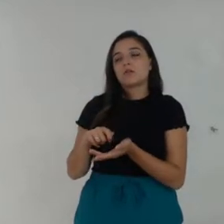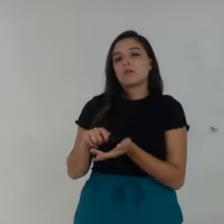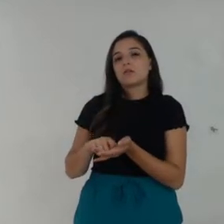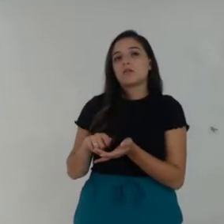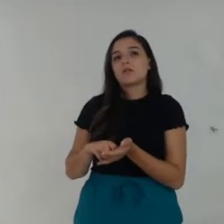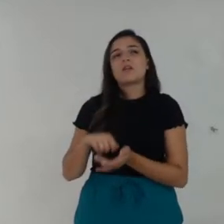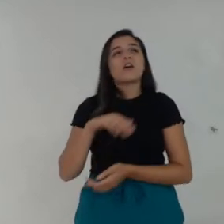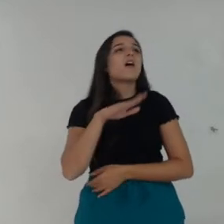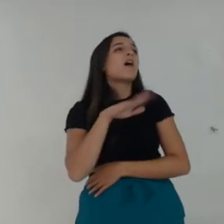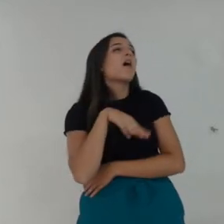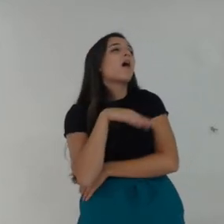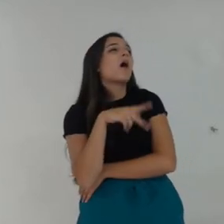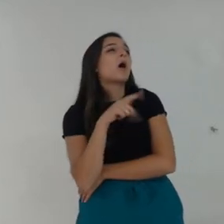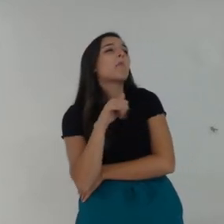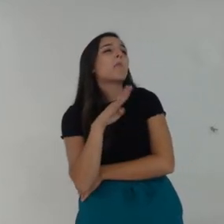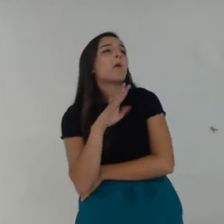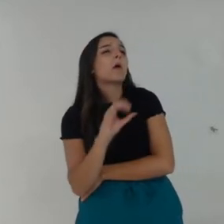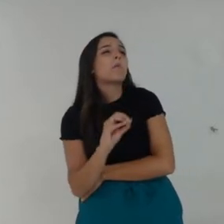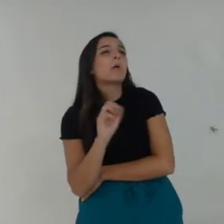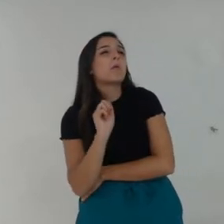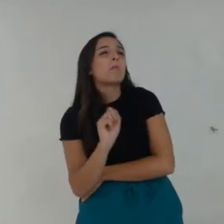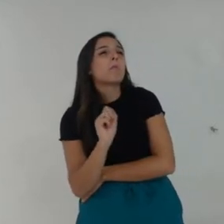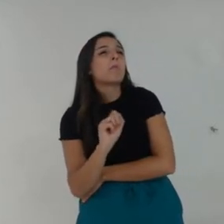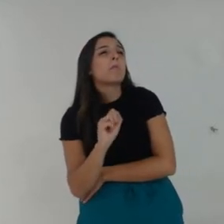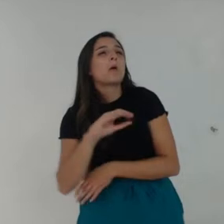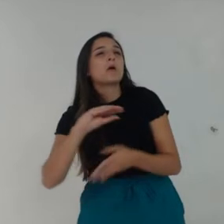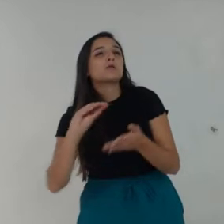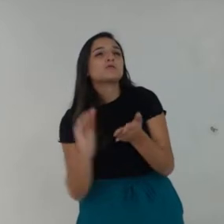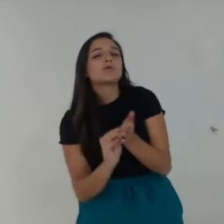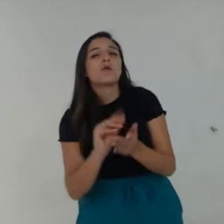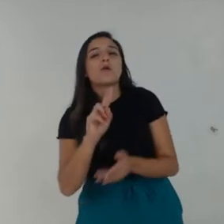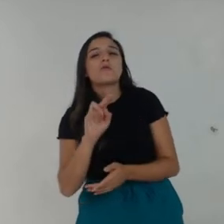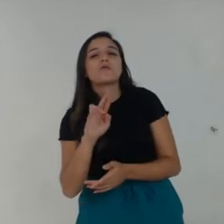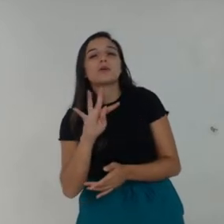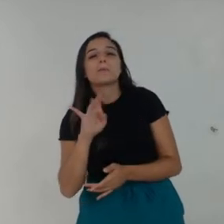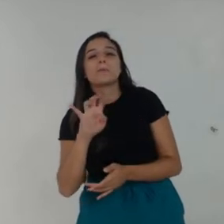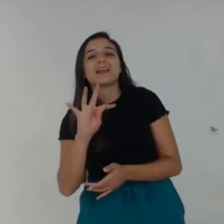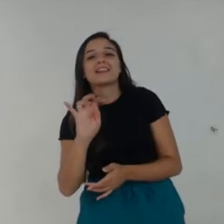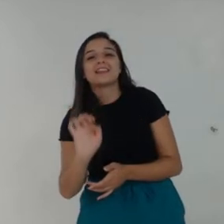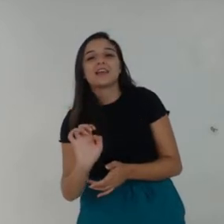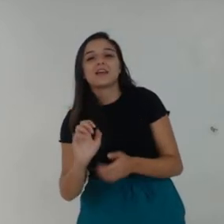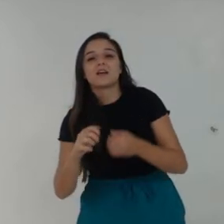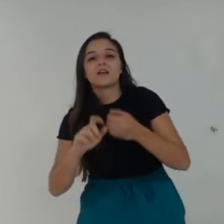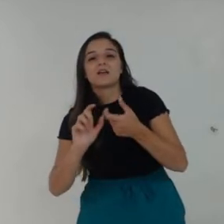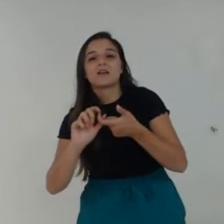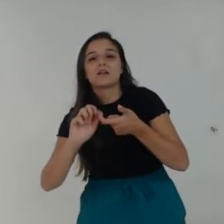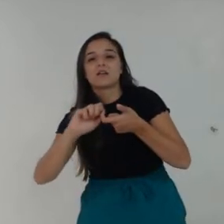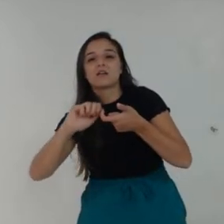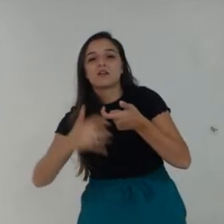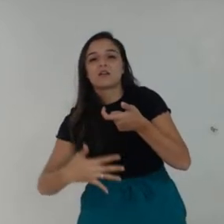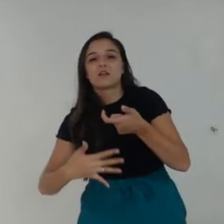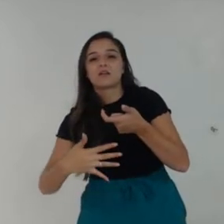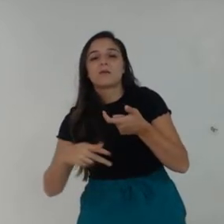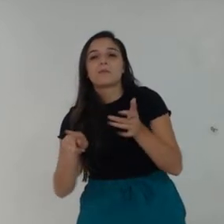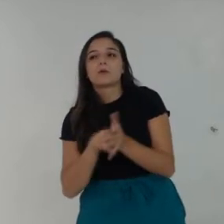Pablo, eu posso fazer o verbete do tradutor tal, não tem ninguém fazendo. Esse tradutor não está na